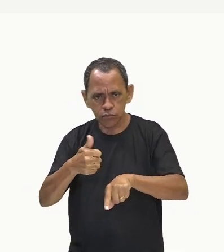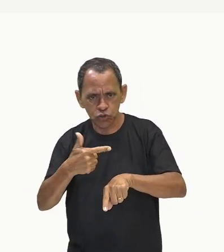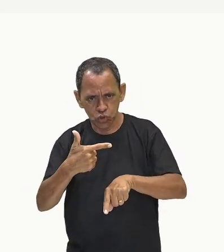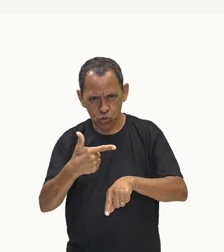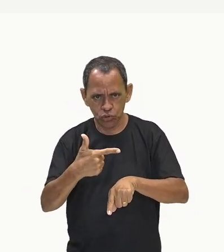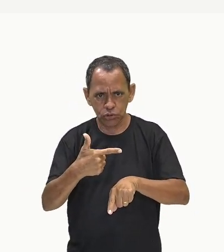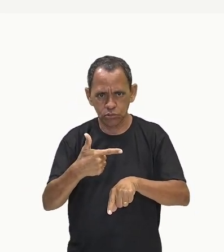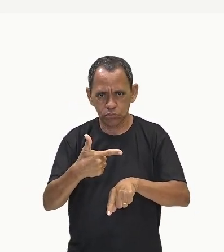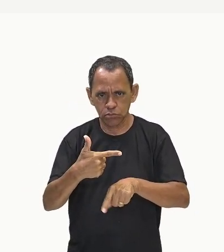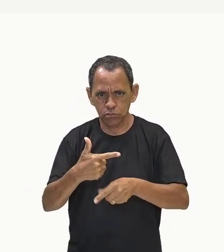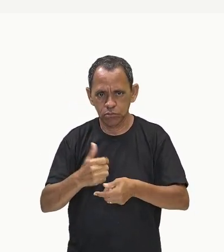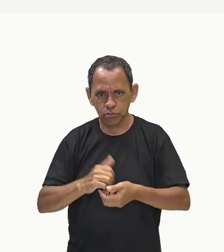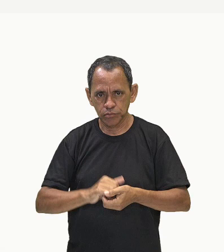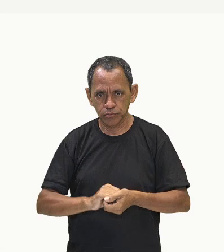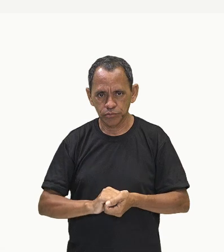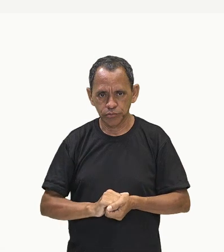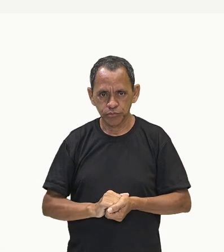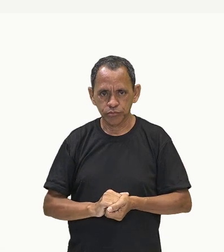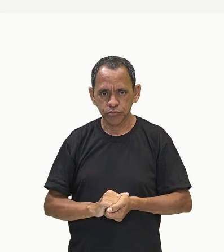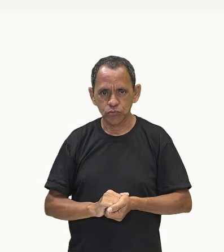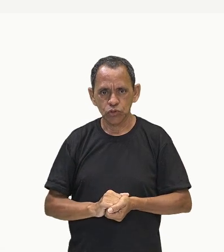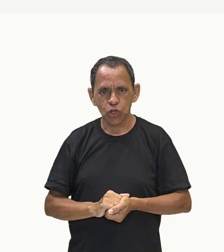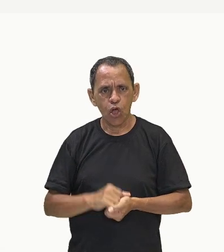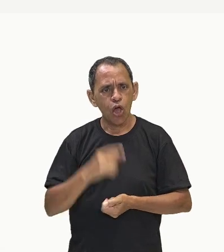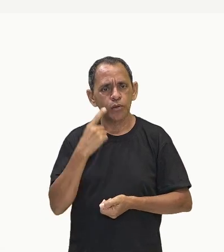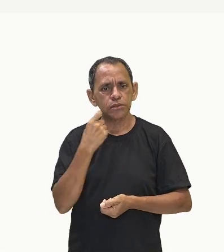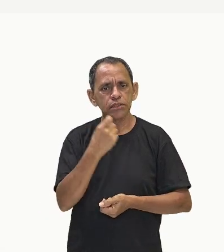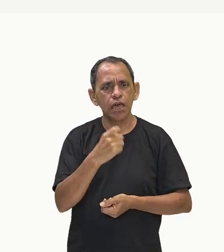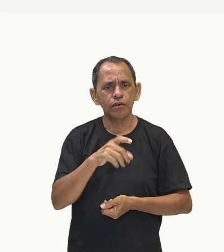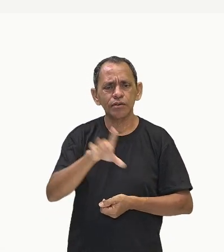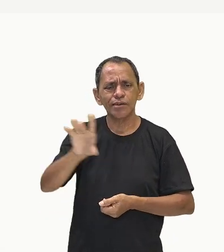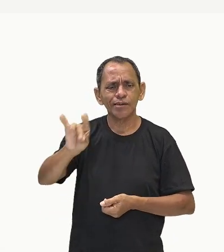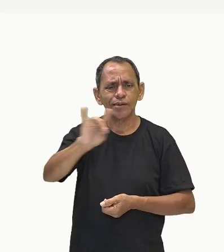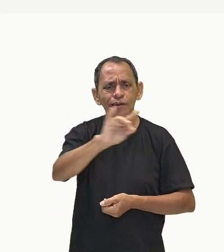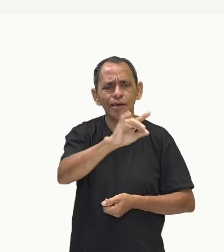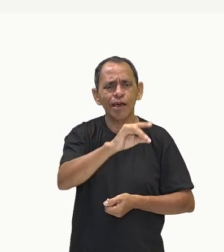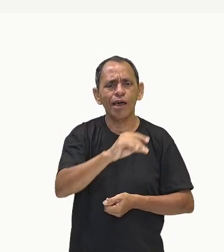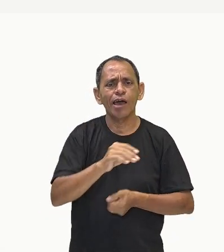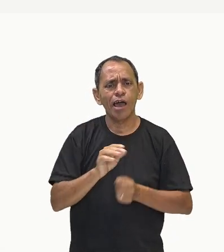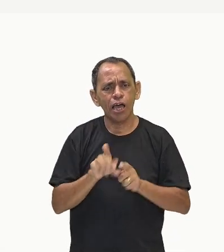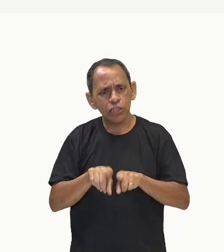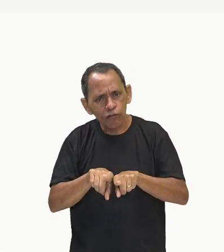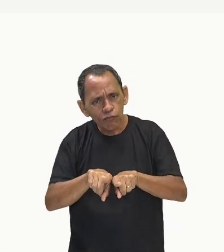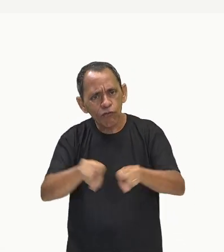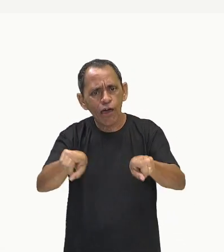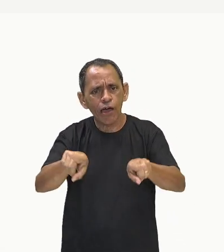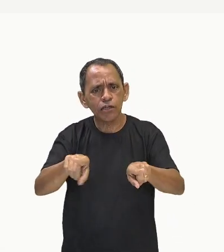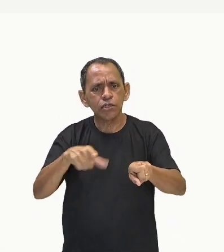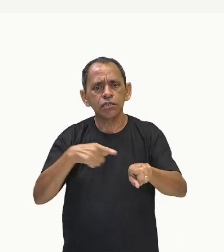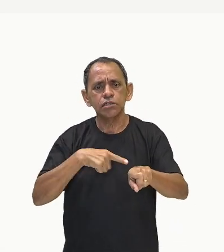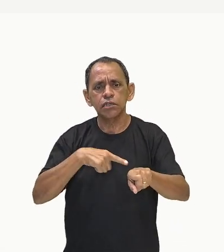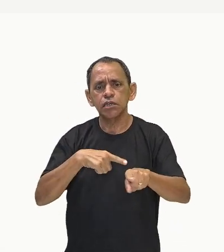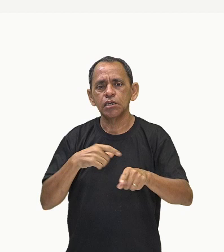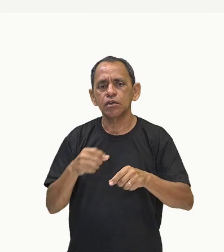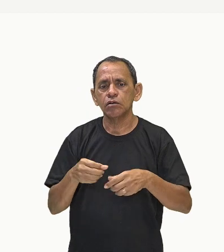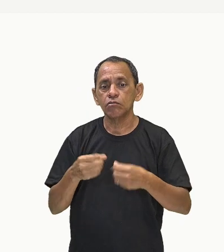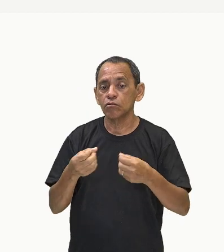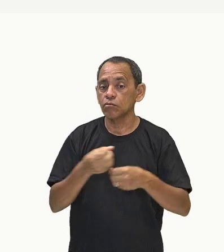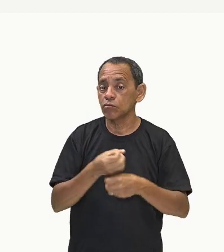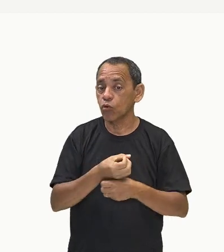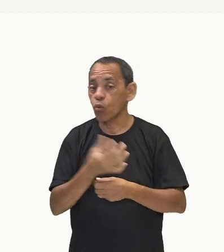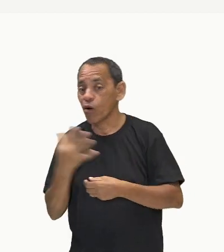Nesse caso aqui, ó, a gente pode observar que de cada vértice aqui estão saindo quantas arestas? Estão saindo